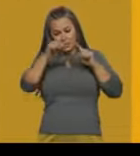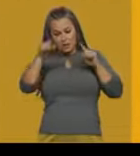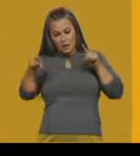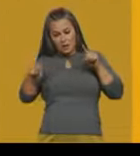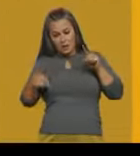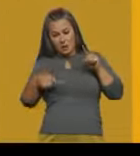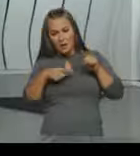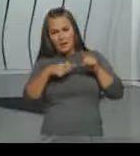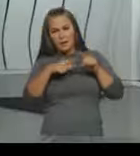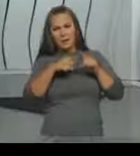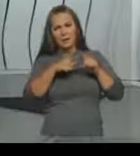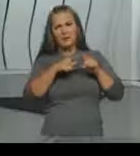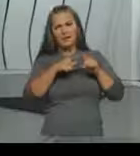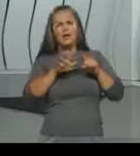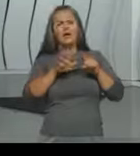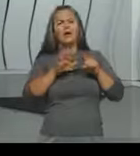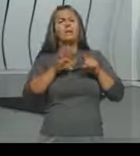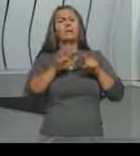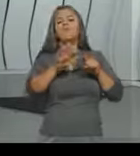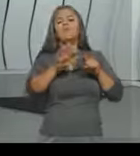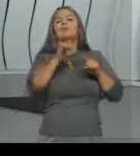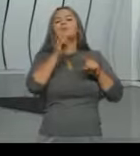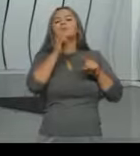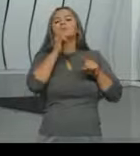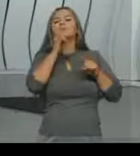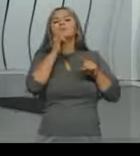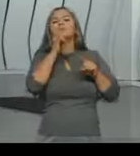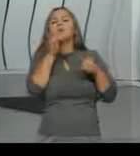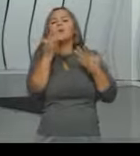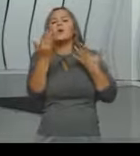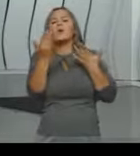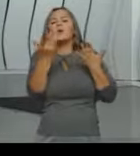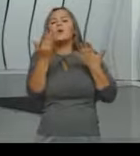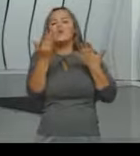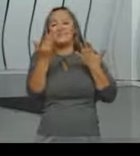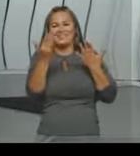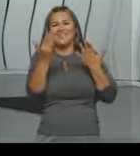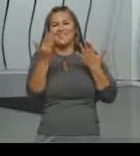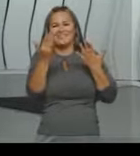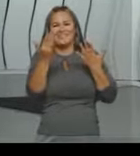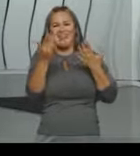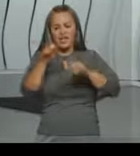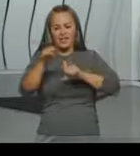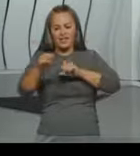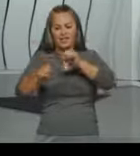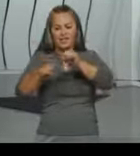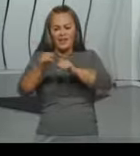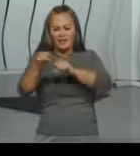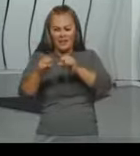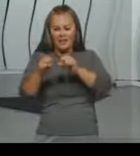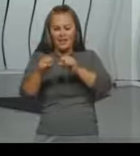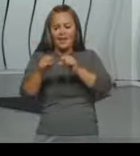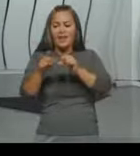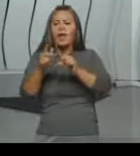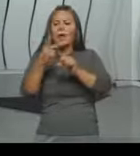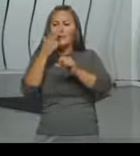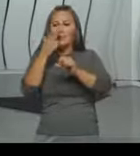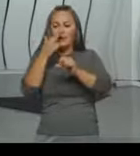O que a gente chama de raio numa roda de bicicleta ou numa roda de moto? Não é aquelas barrinhas que